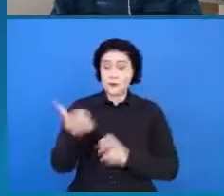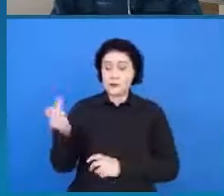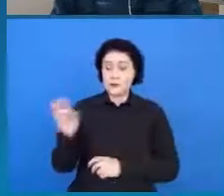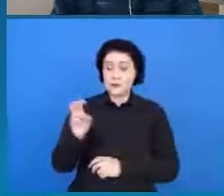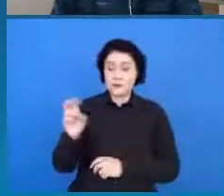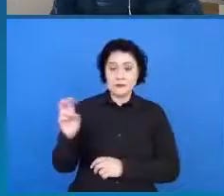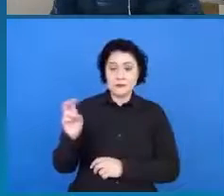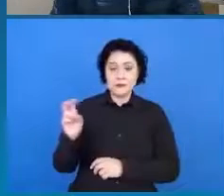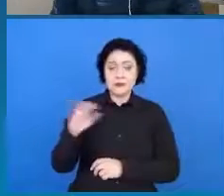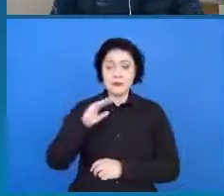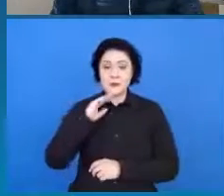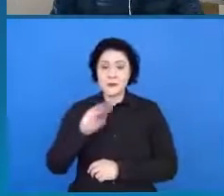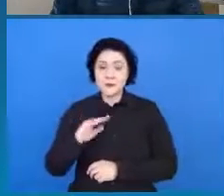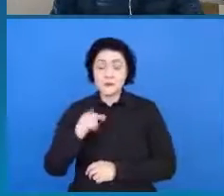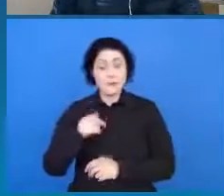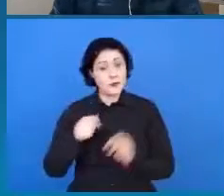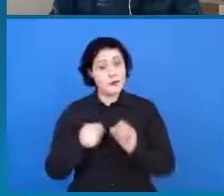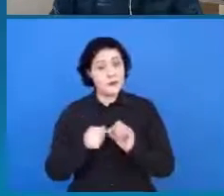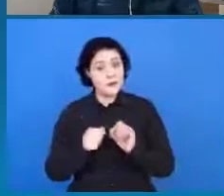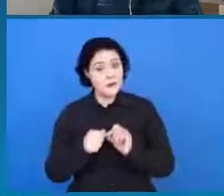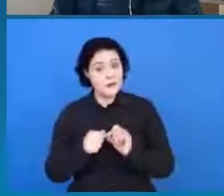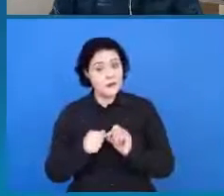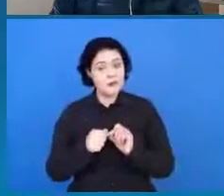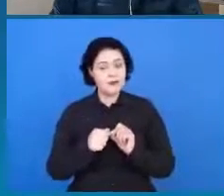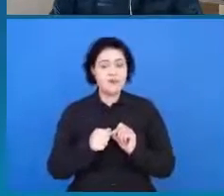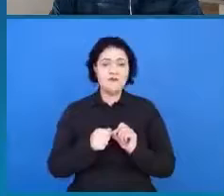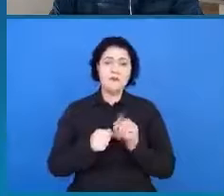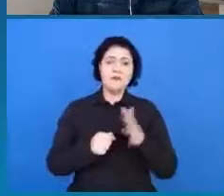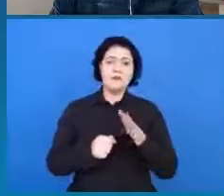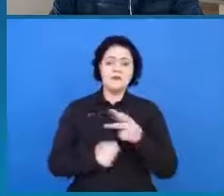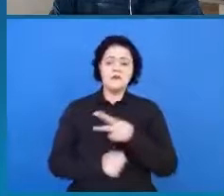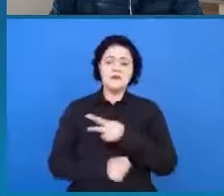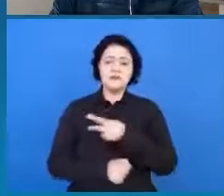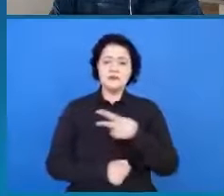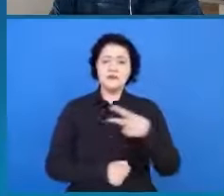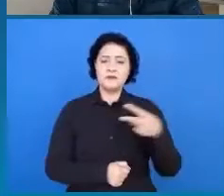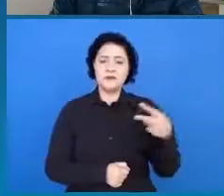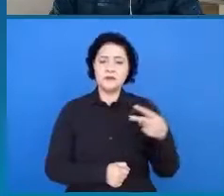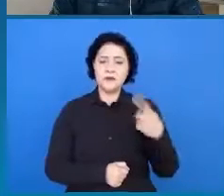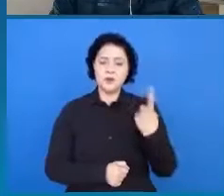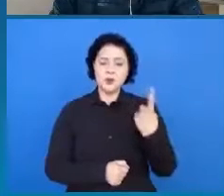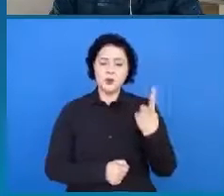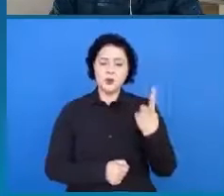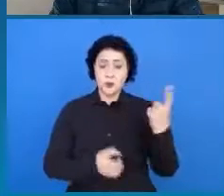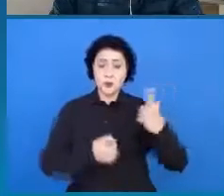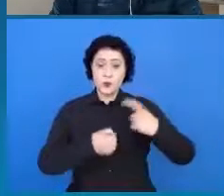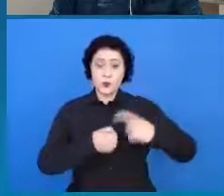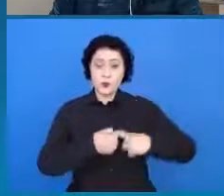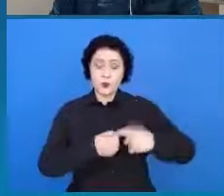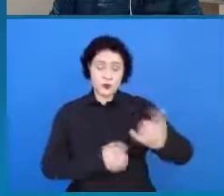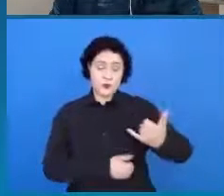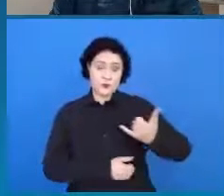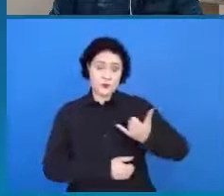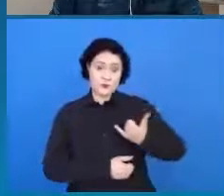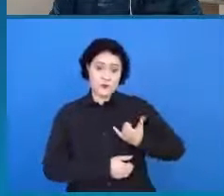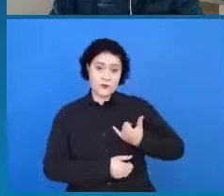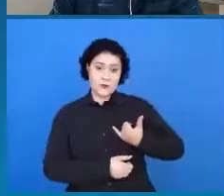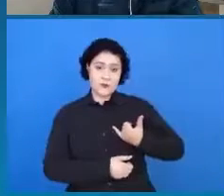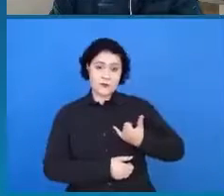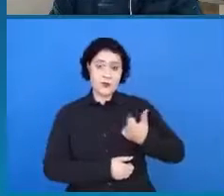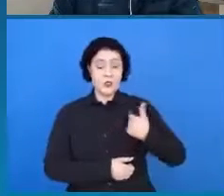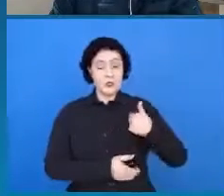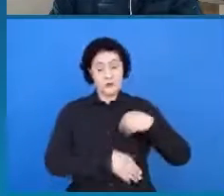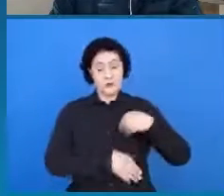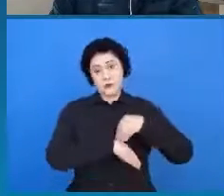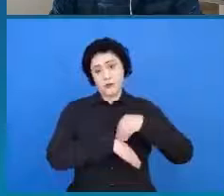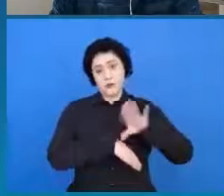um e passaram-se duas semanas um dos proprietários veio falar comigo e disse of Eu